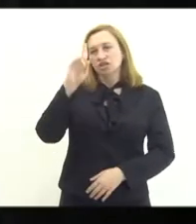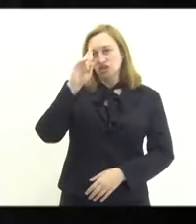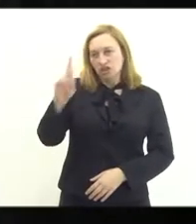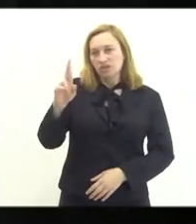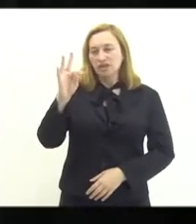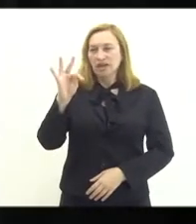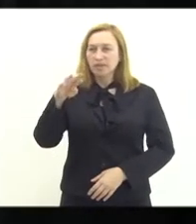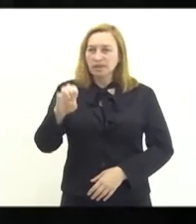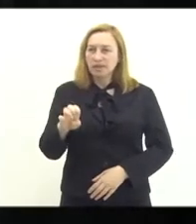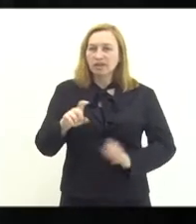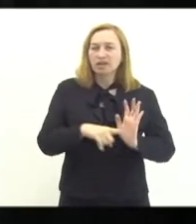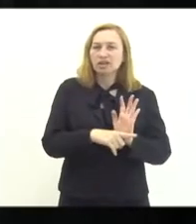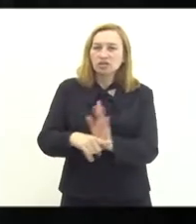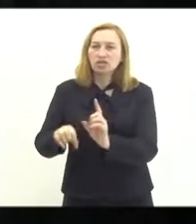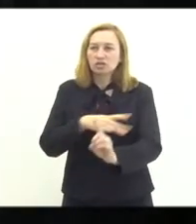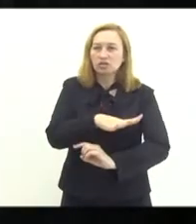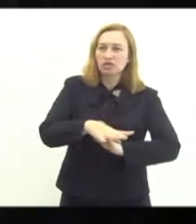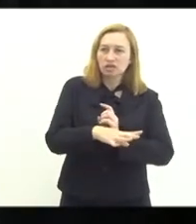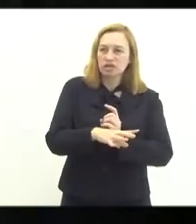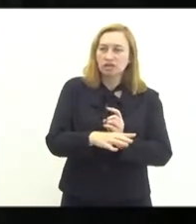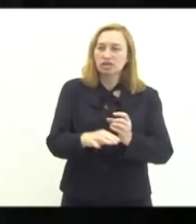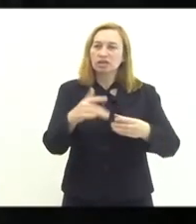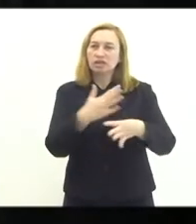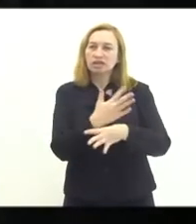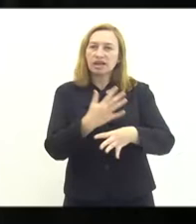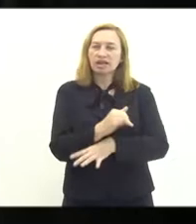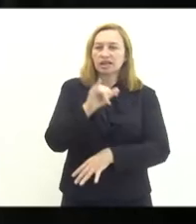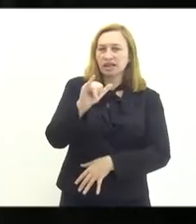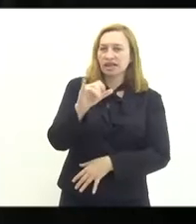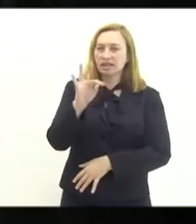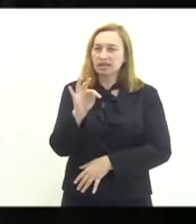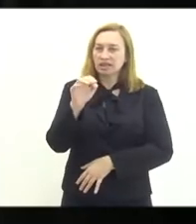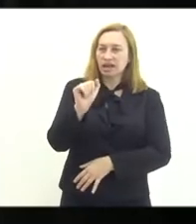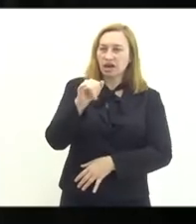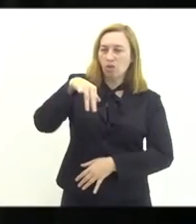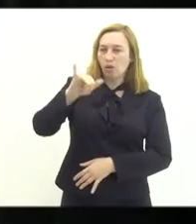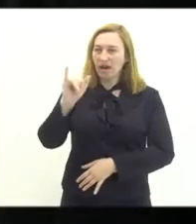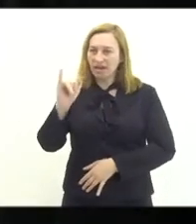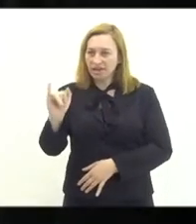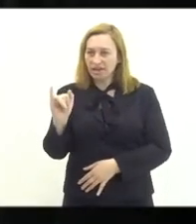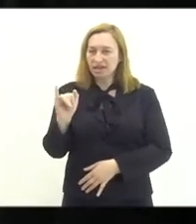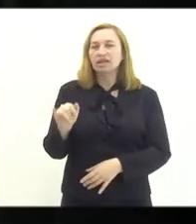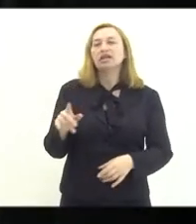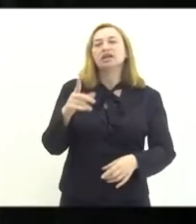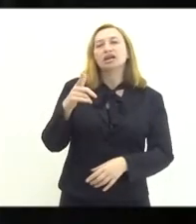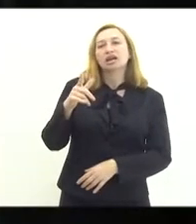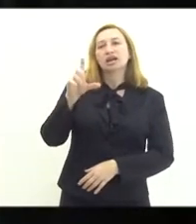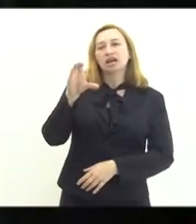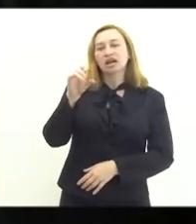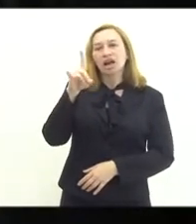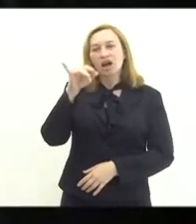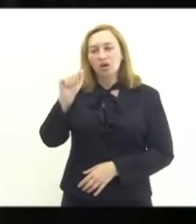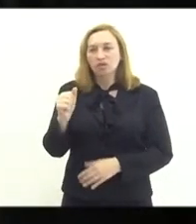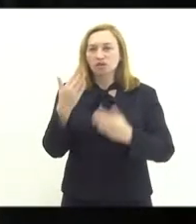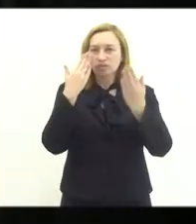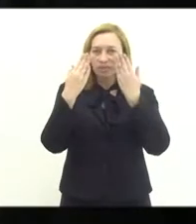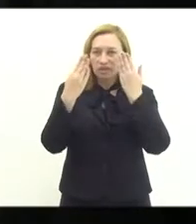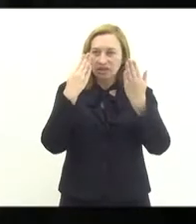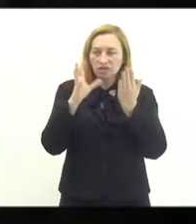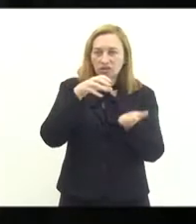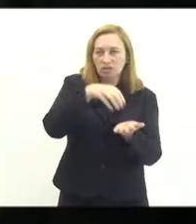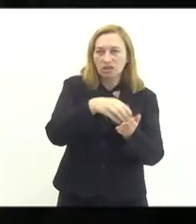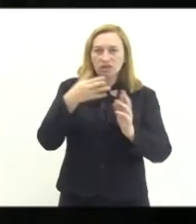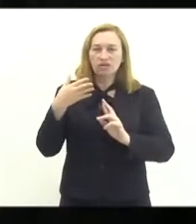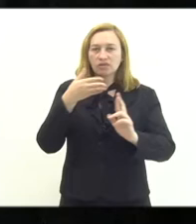da Assistência Social da cidade de Itaguaí chora Cláudia Aparecida psicóloga do centro